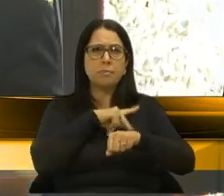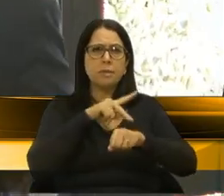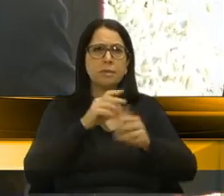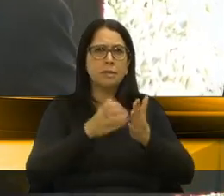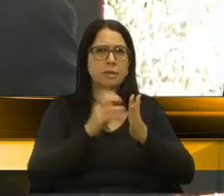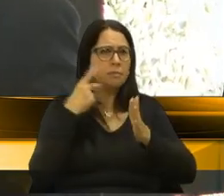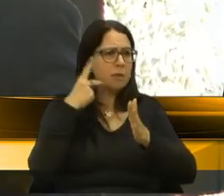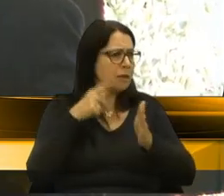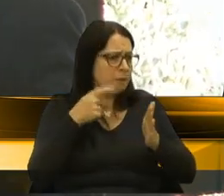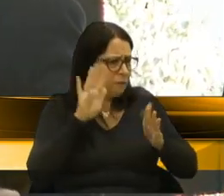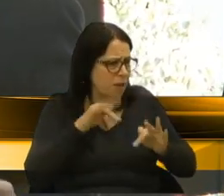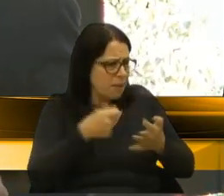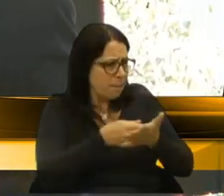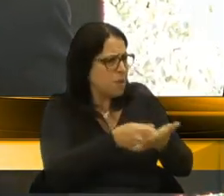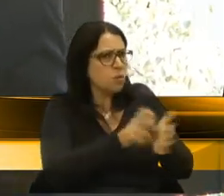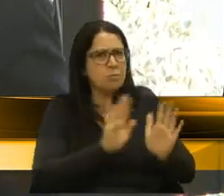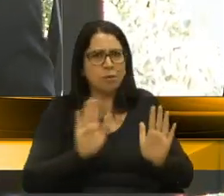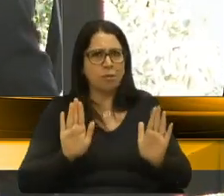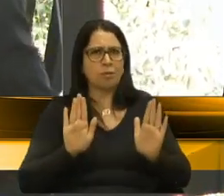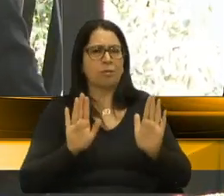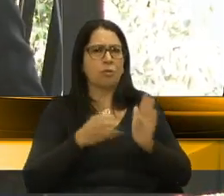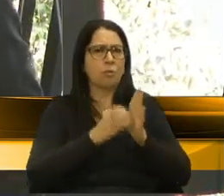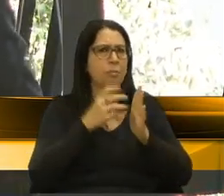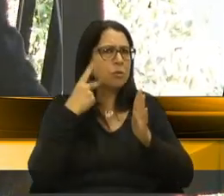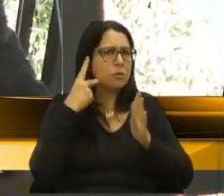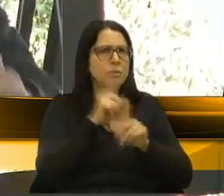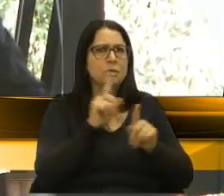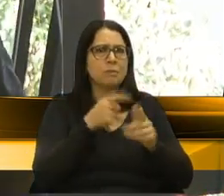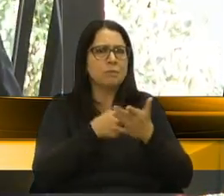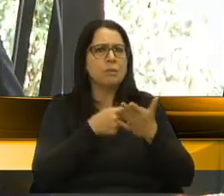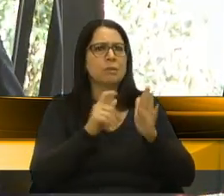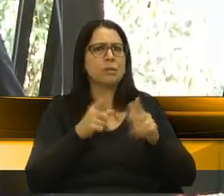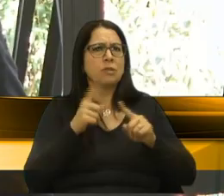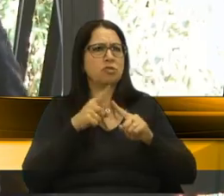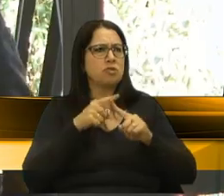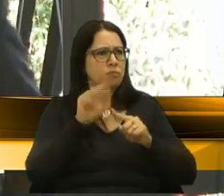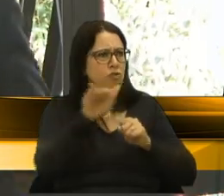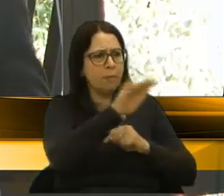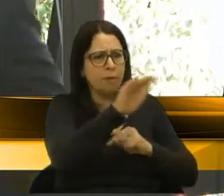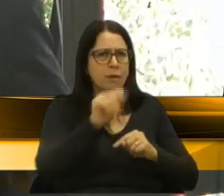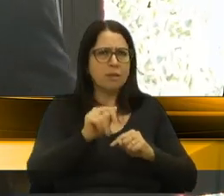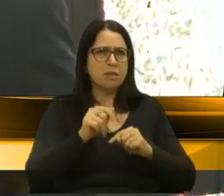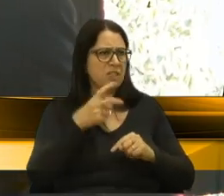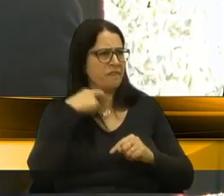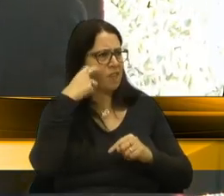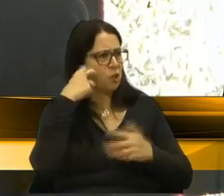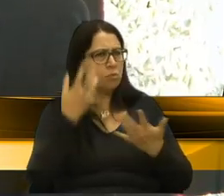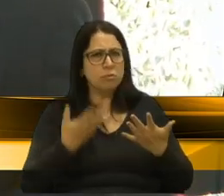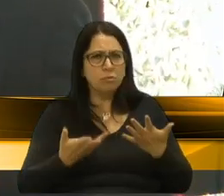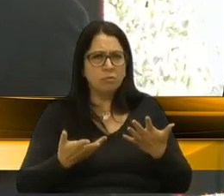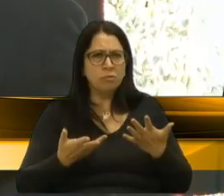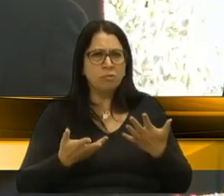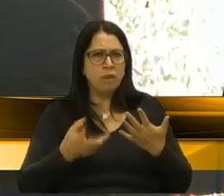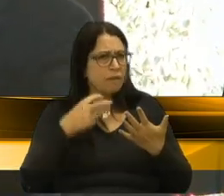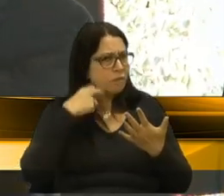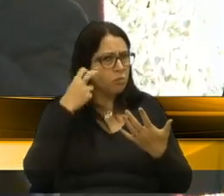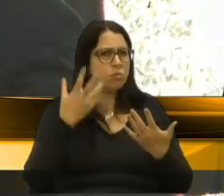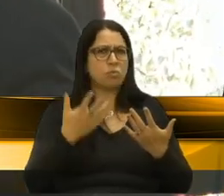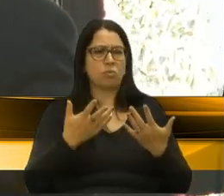não me pressionem. Partidos não pressionem o prefeito para esse tipo de nomeação. Isso é vergonhoso. Isso é